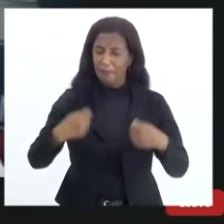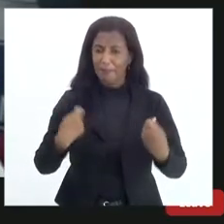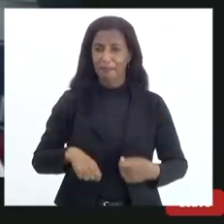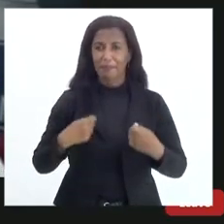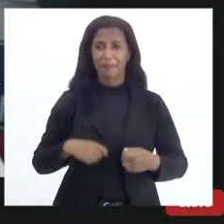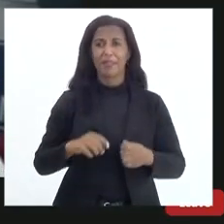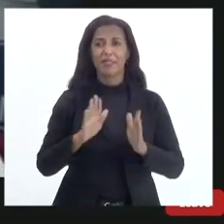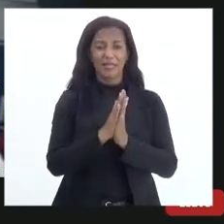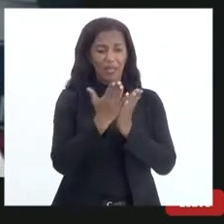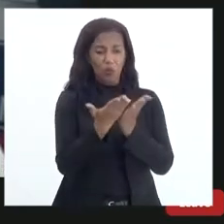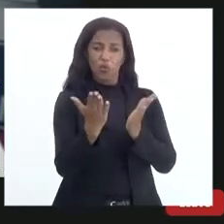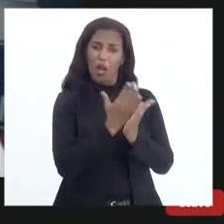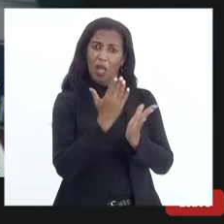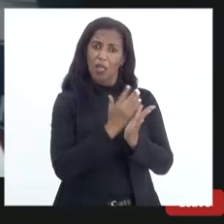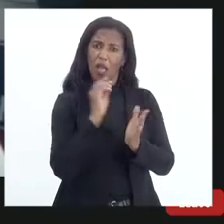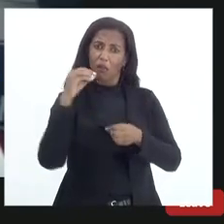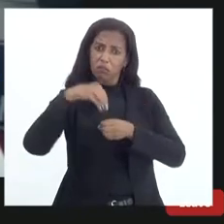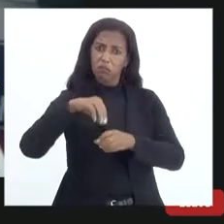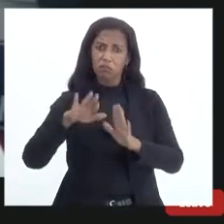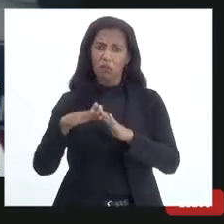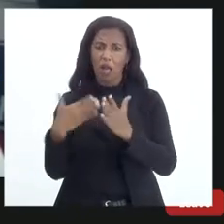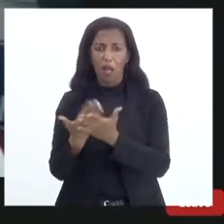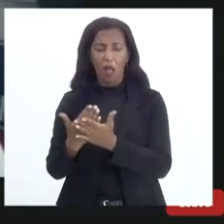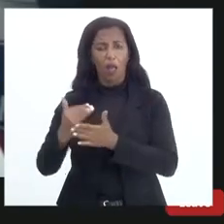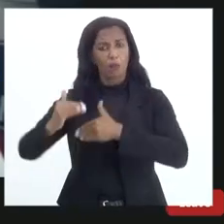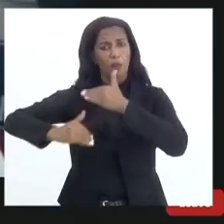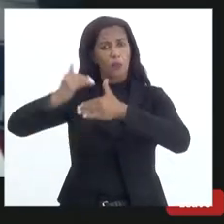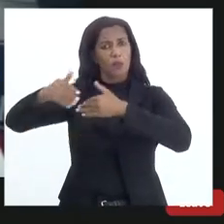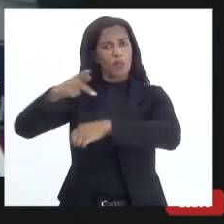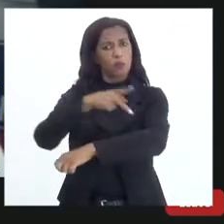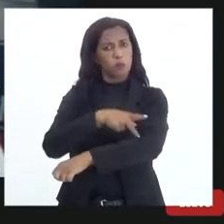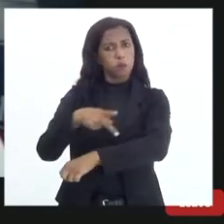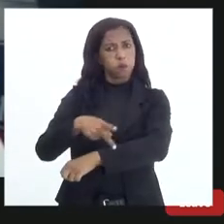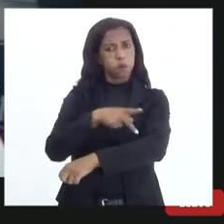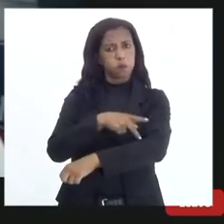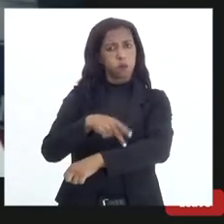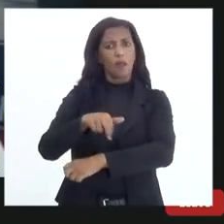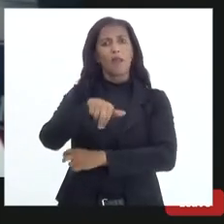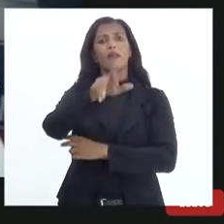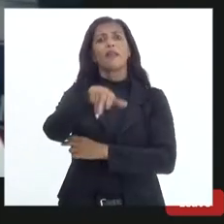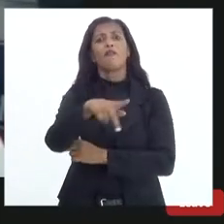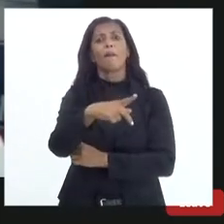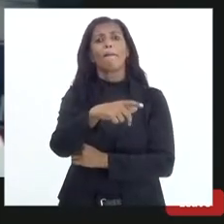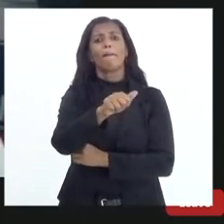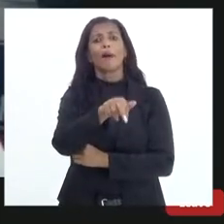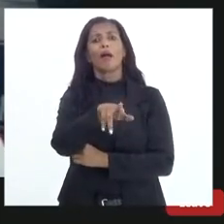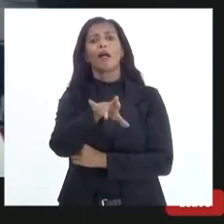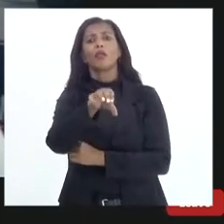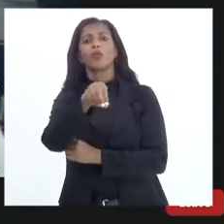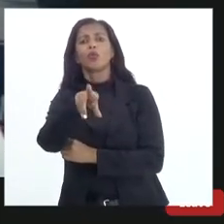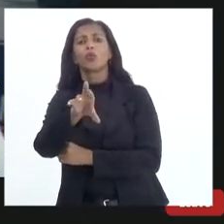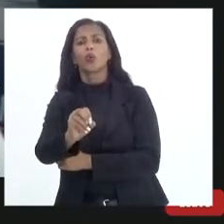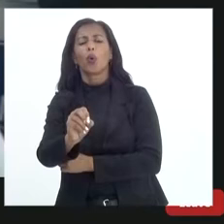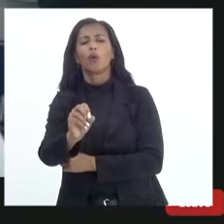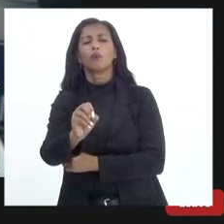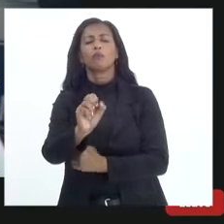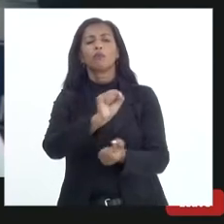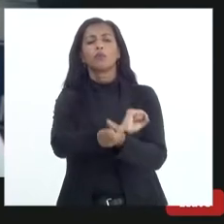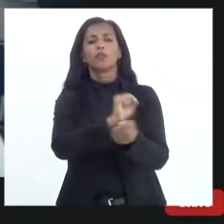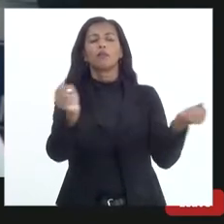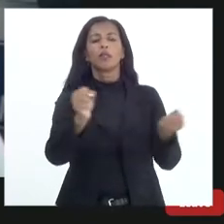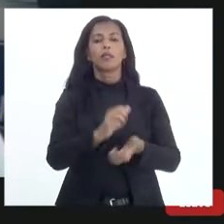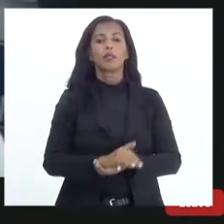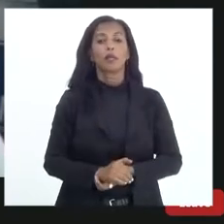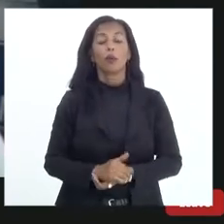nos cadernos escolares, no processo pedagógico, quem foi o patrono da abolição,